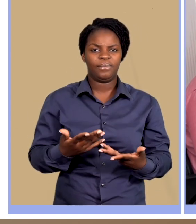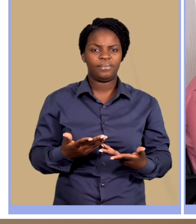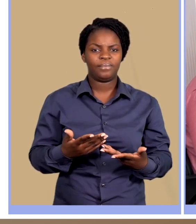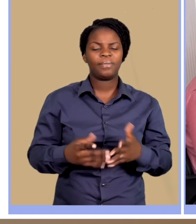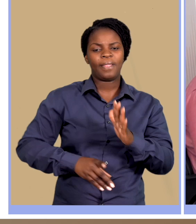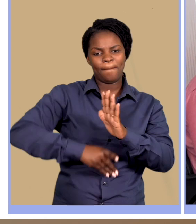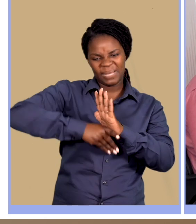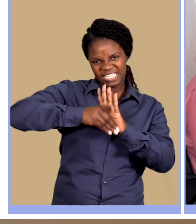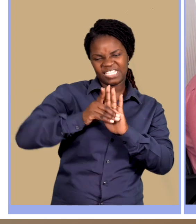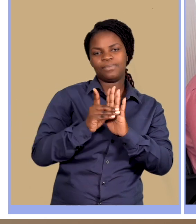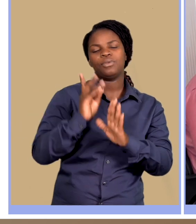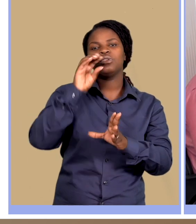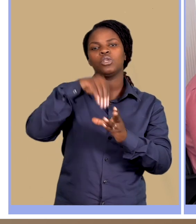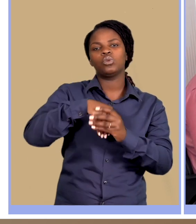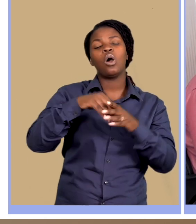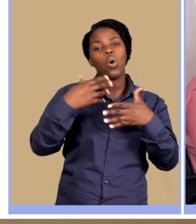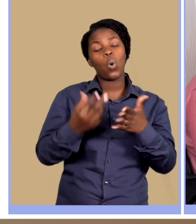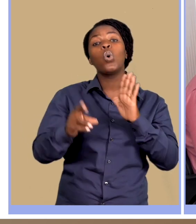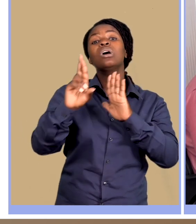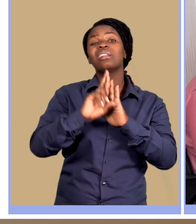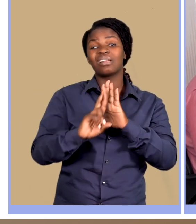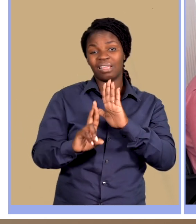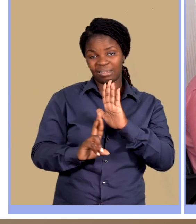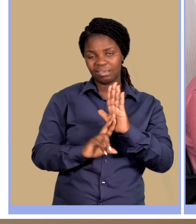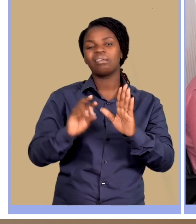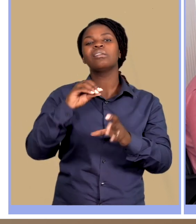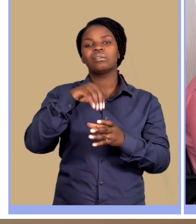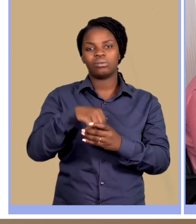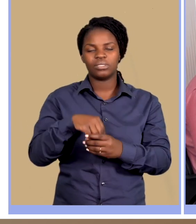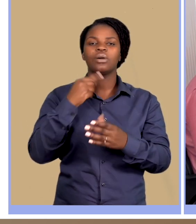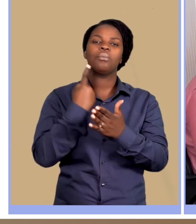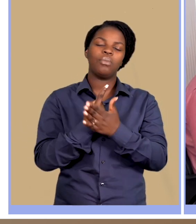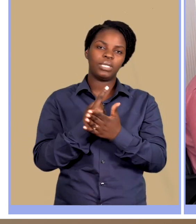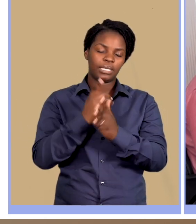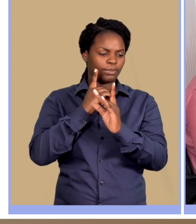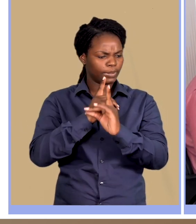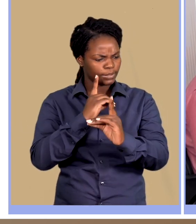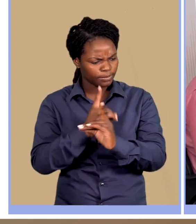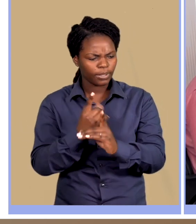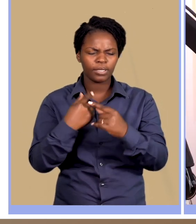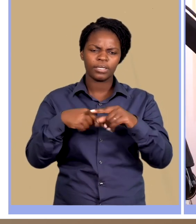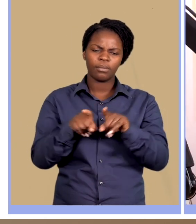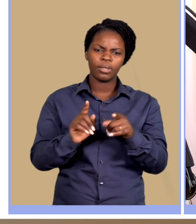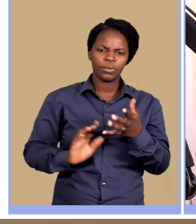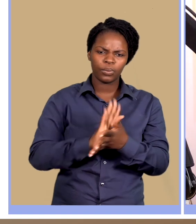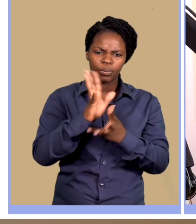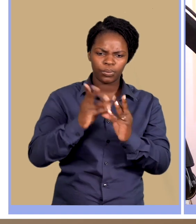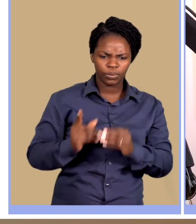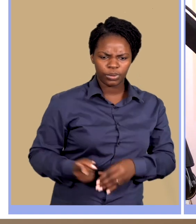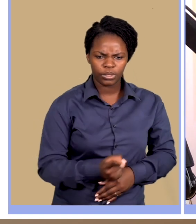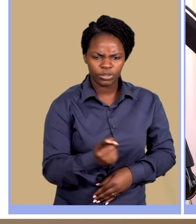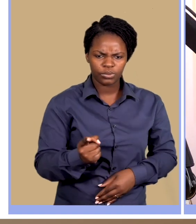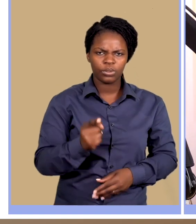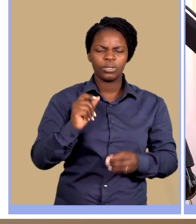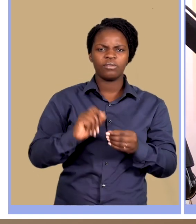A participação é fundamental nisto e tudo isto tem como pressuposto o ponto de partida de como é que nós